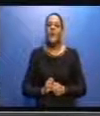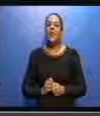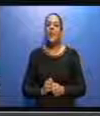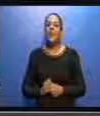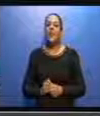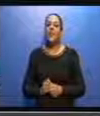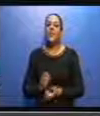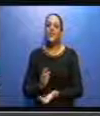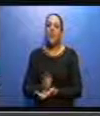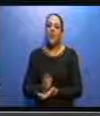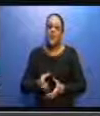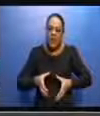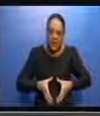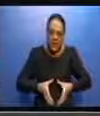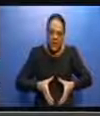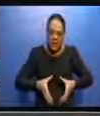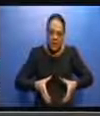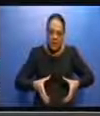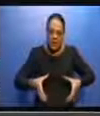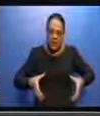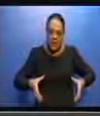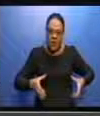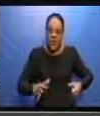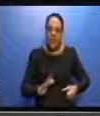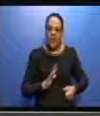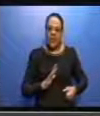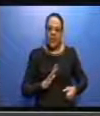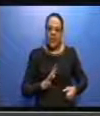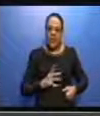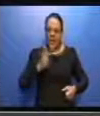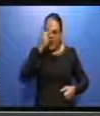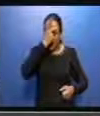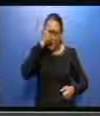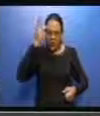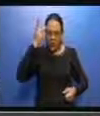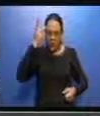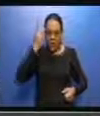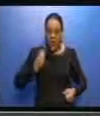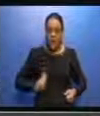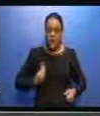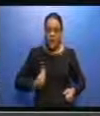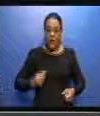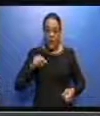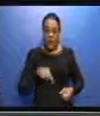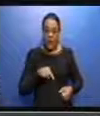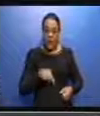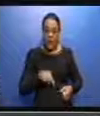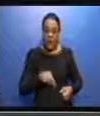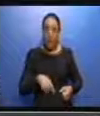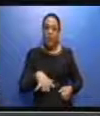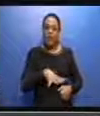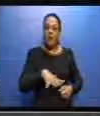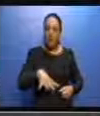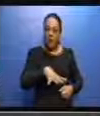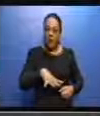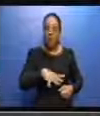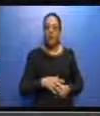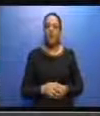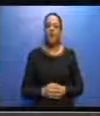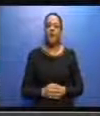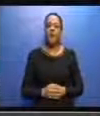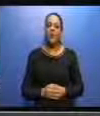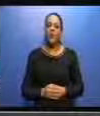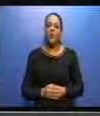urbano estamos falando aí da expansão da massa urbana né do crescimento de uma cidade ou das cidades